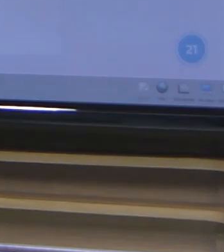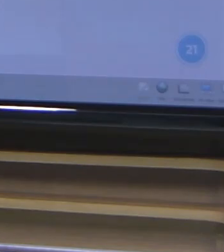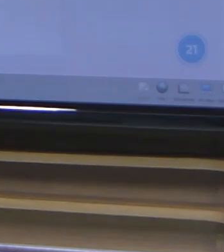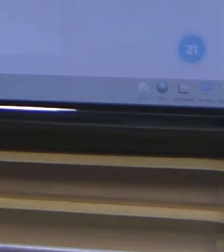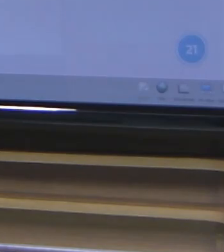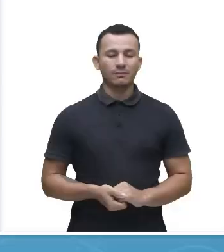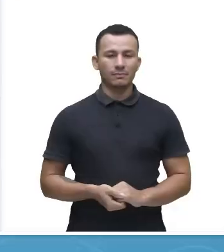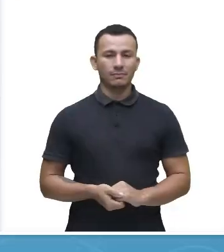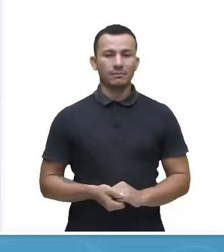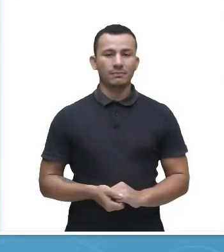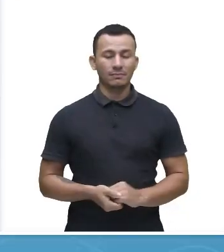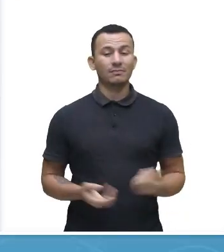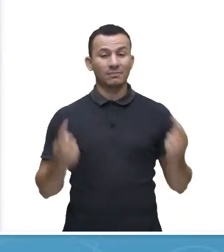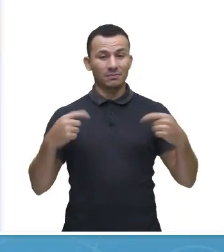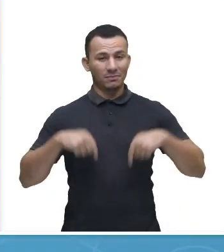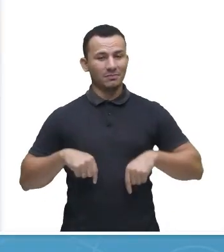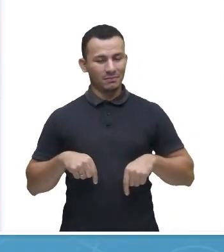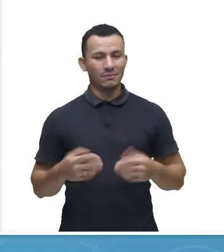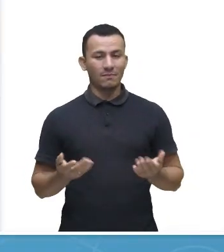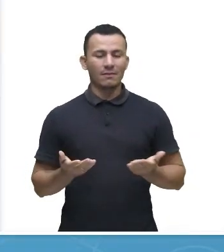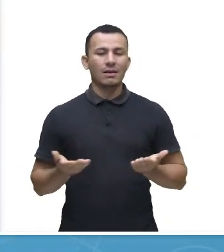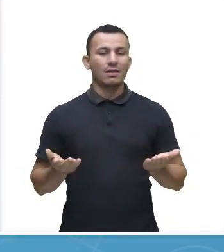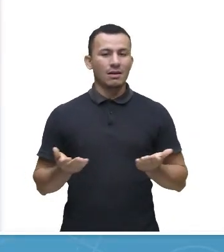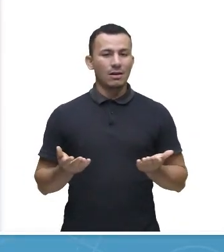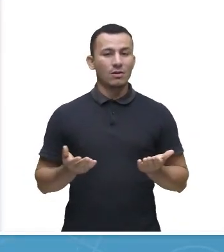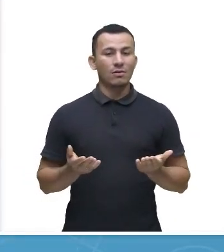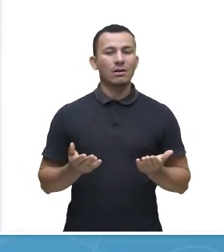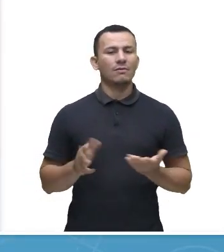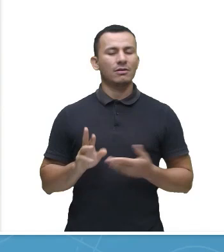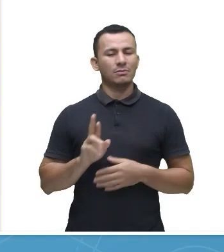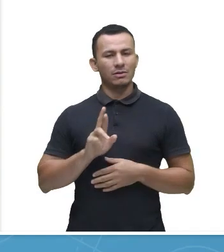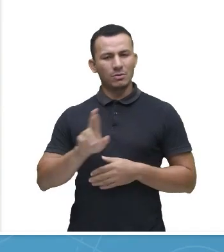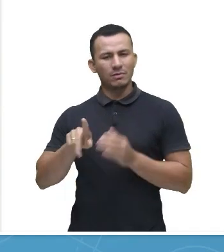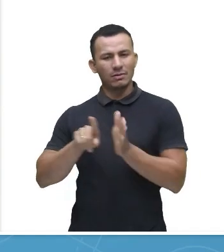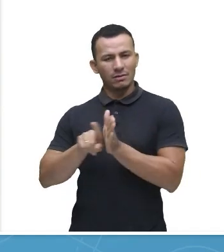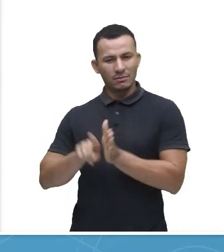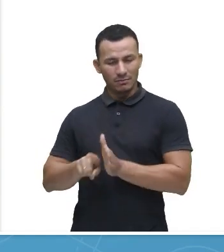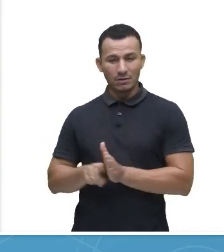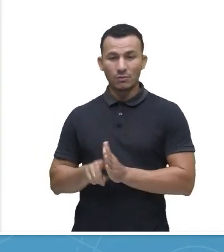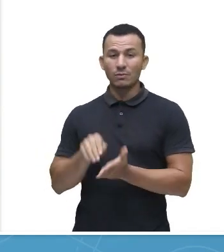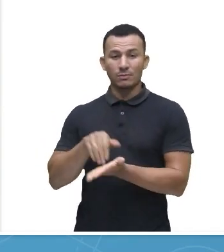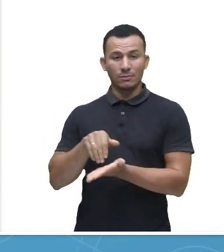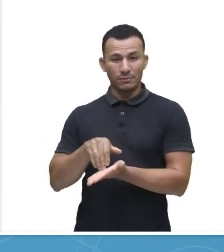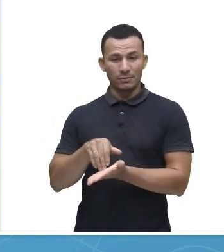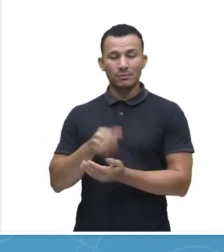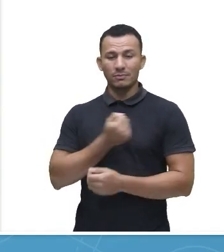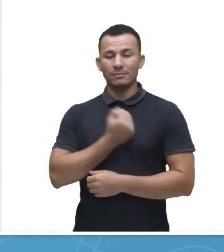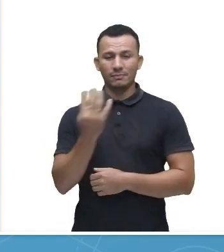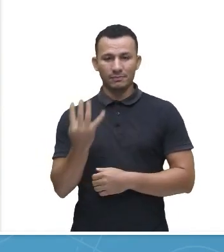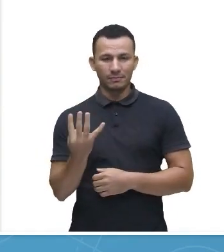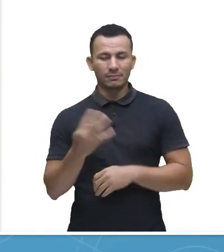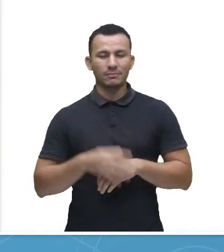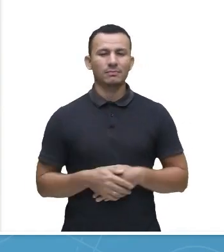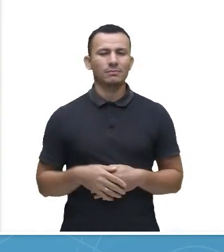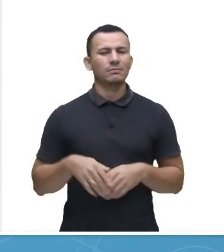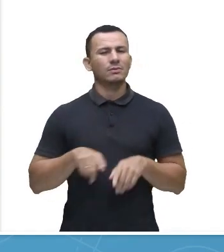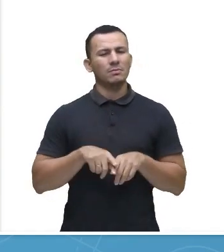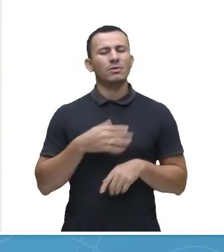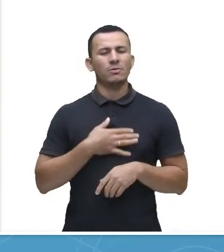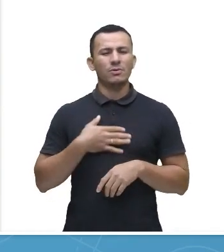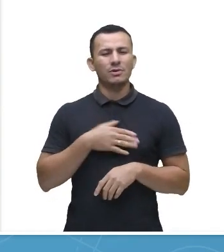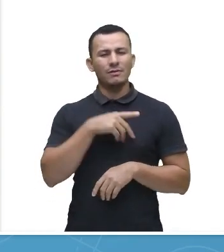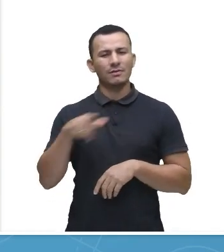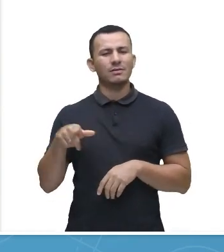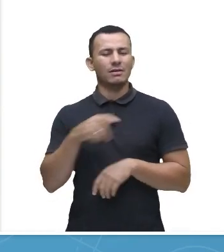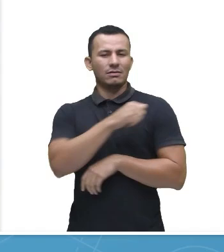Estamos de volta, pessoal, e agora vamos finalmente resolver aí a nossa última questão. Gostei muito da participação de